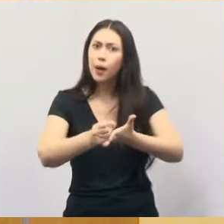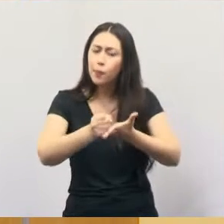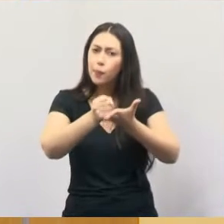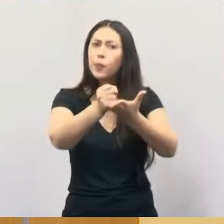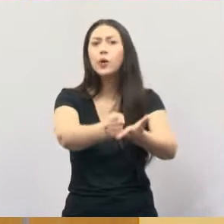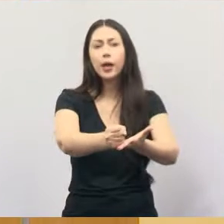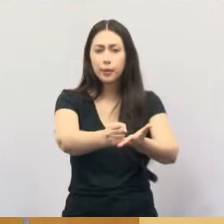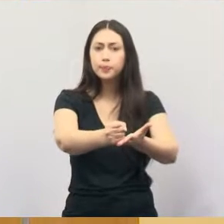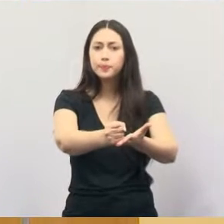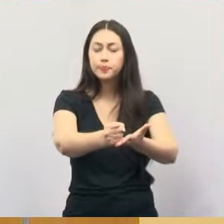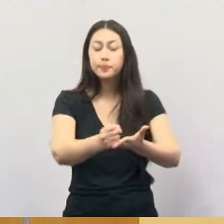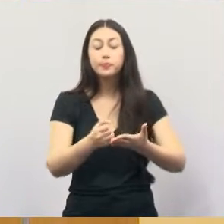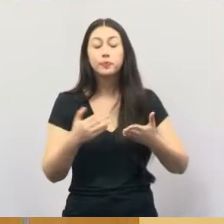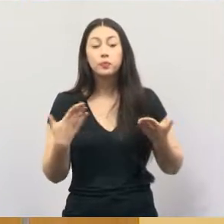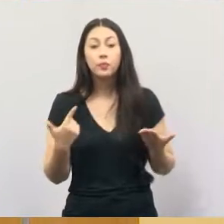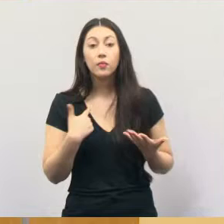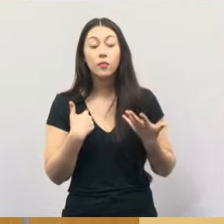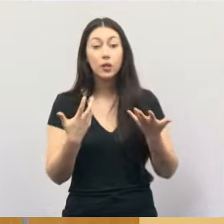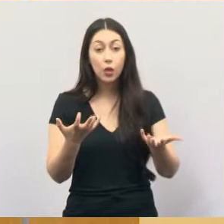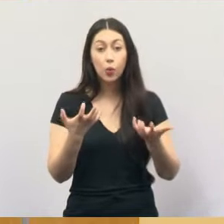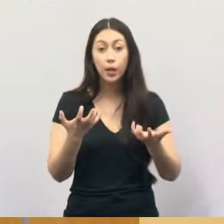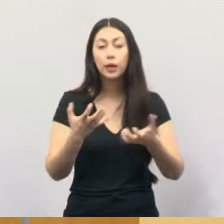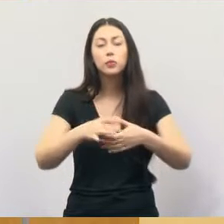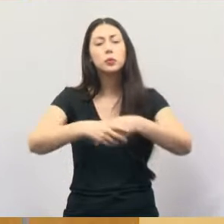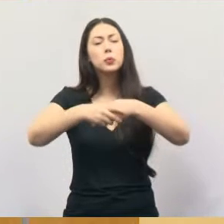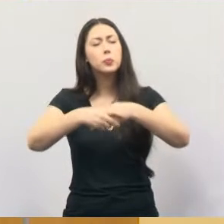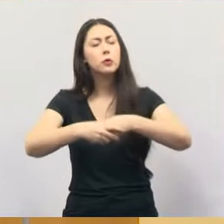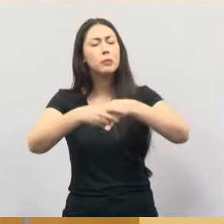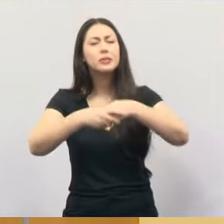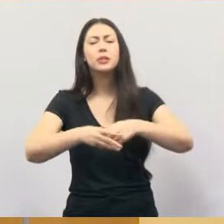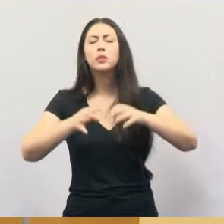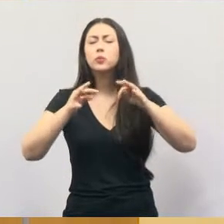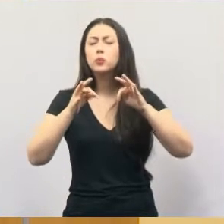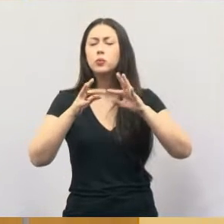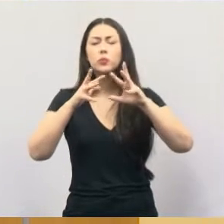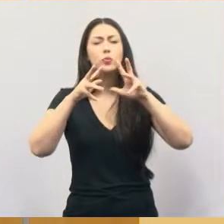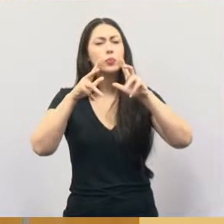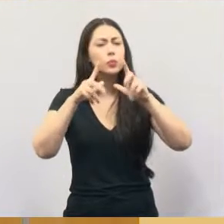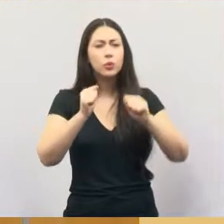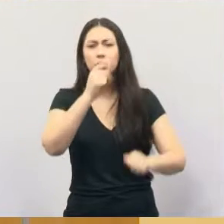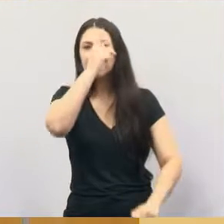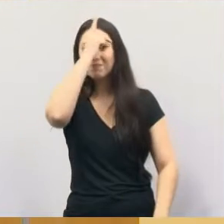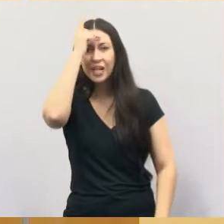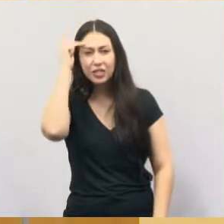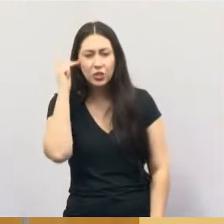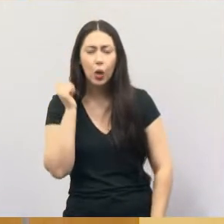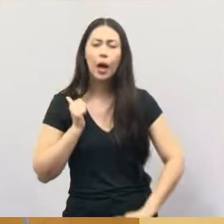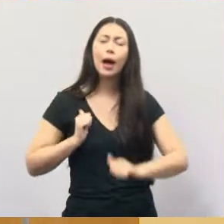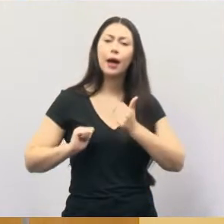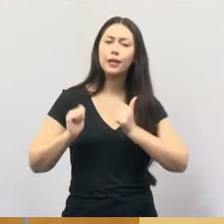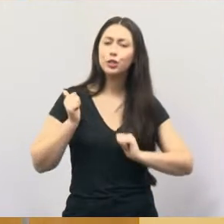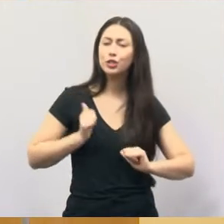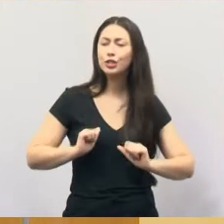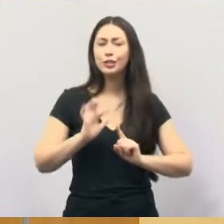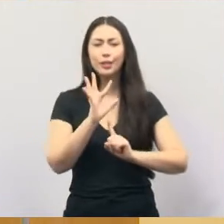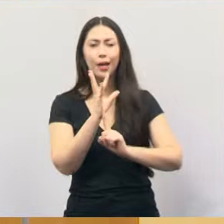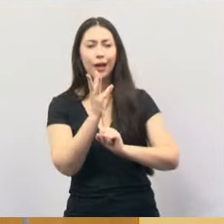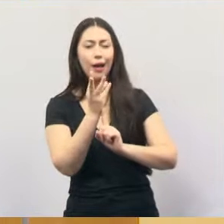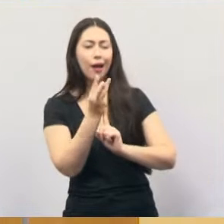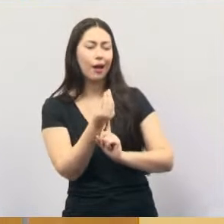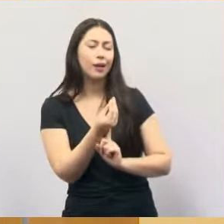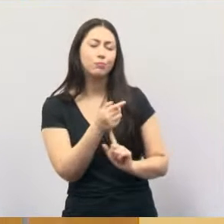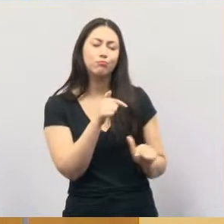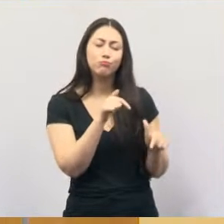classe artística. Então eu quero aqui cumprimentar todos aqueles que fazem arte na cidade de Jacareí, não